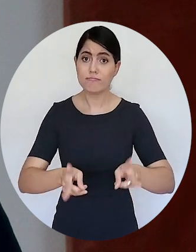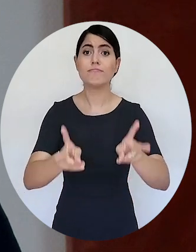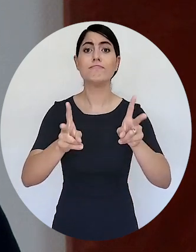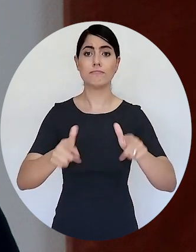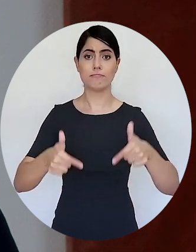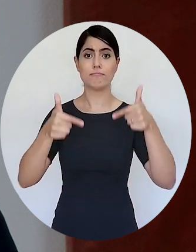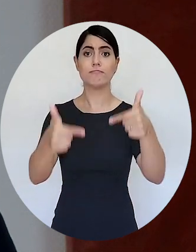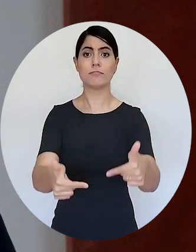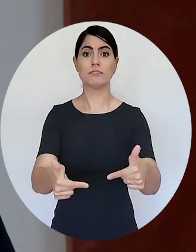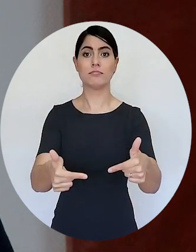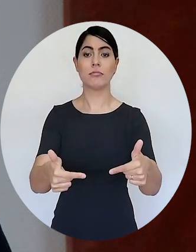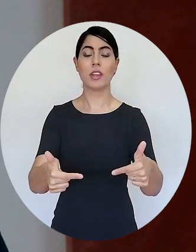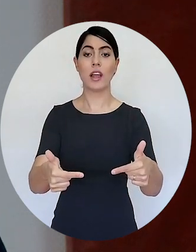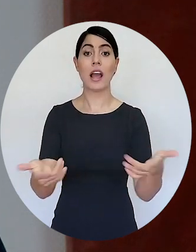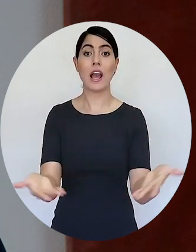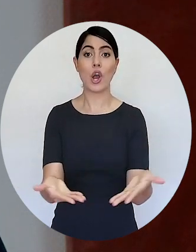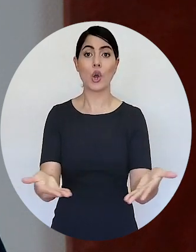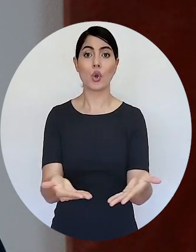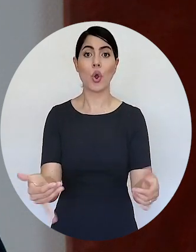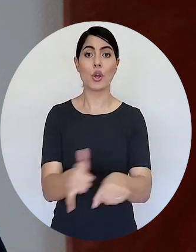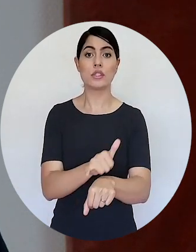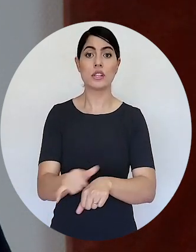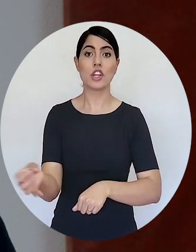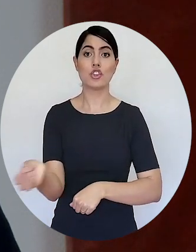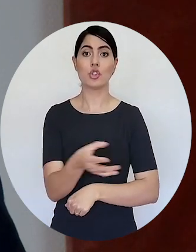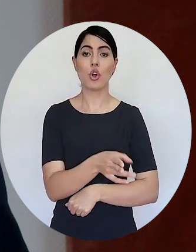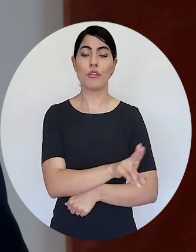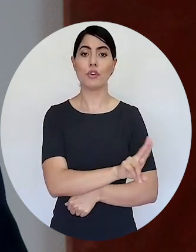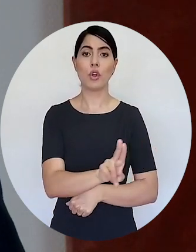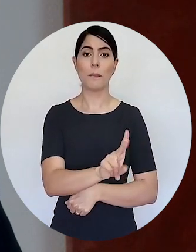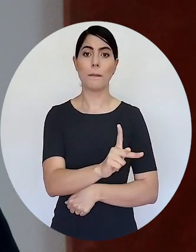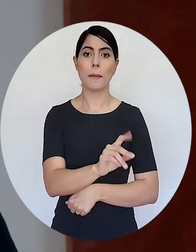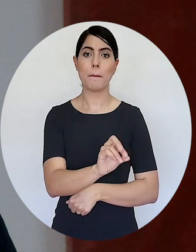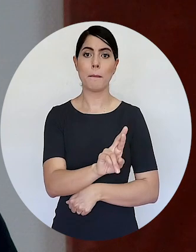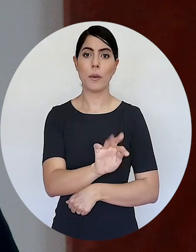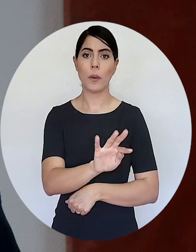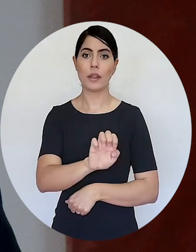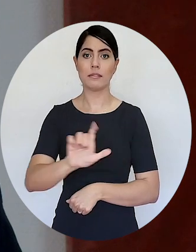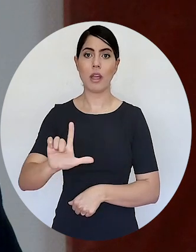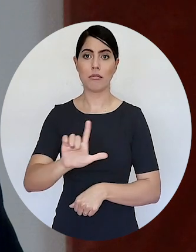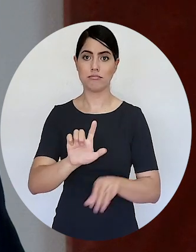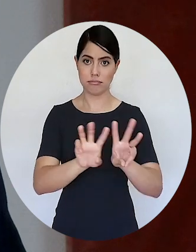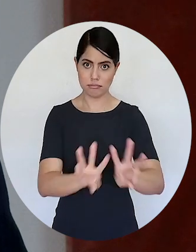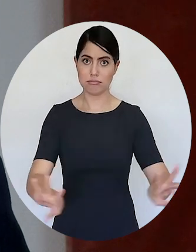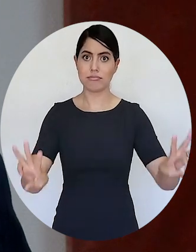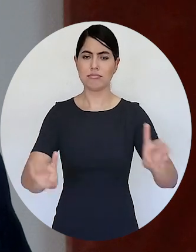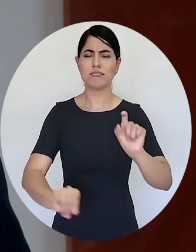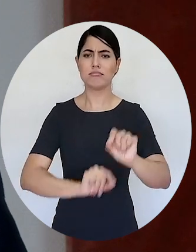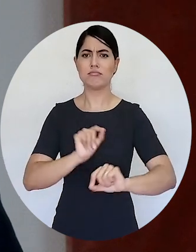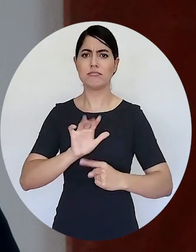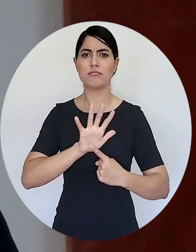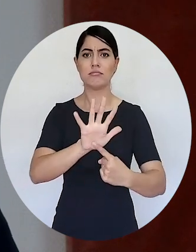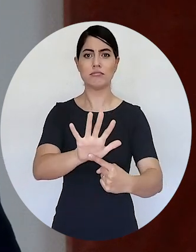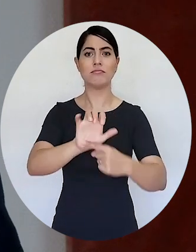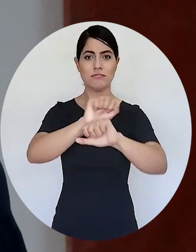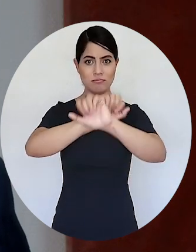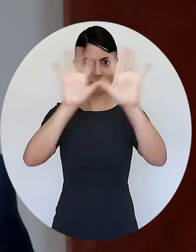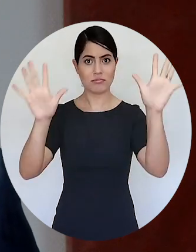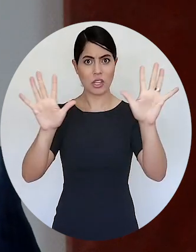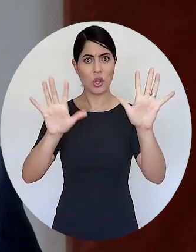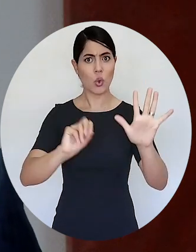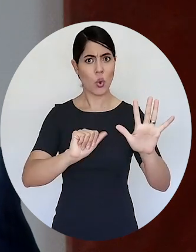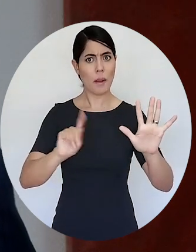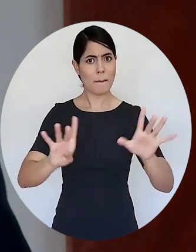devemos seguir, e agora estamos implementando no nosso portal novos instrumentos de transparência para que possamos, através